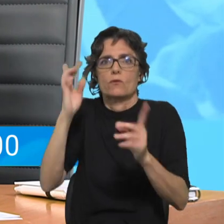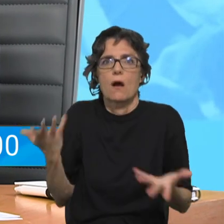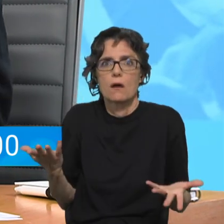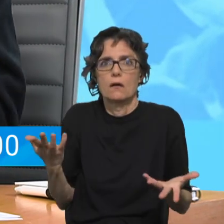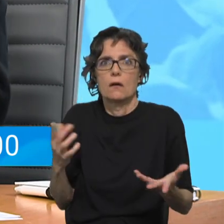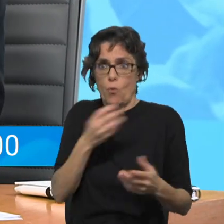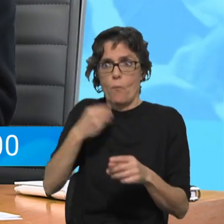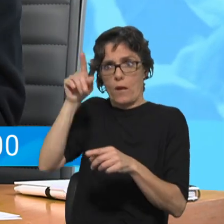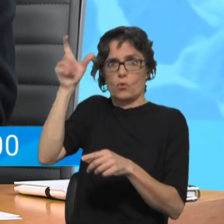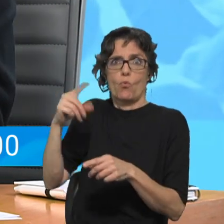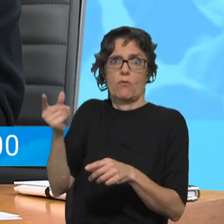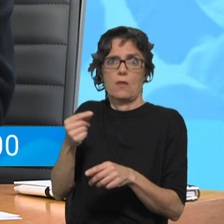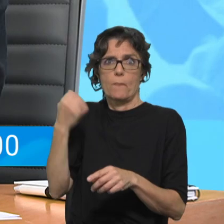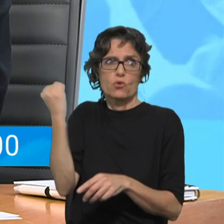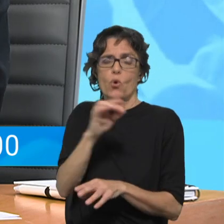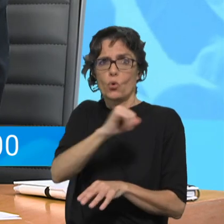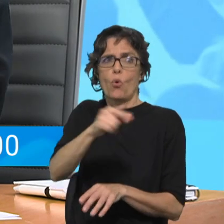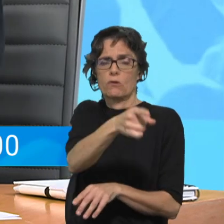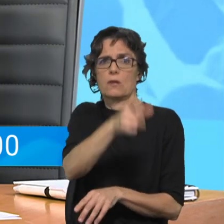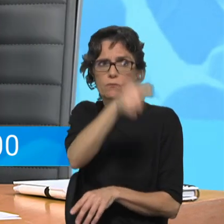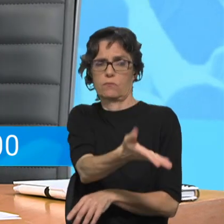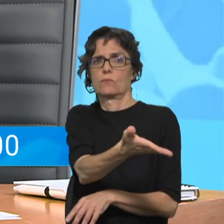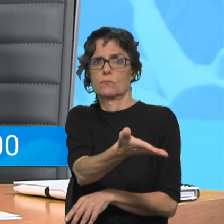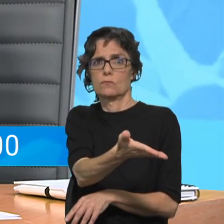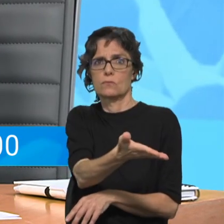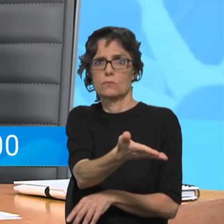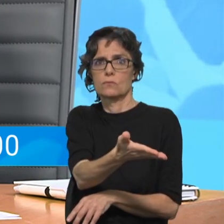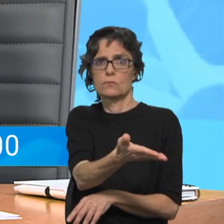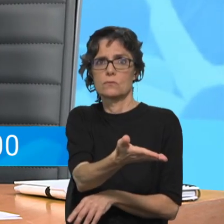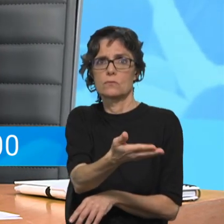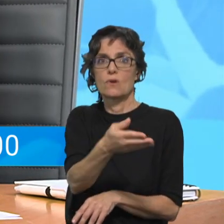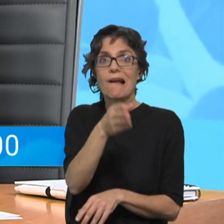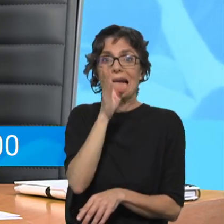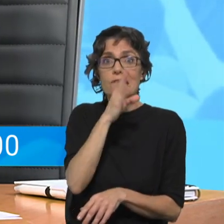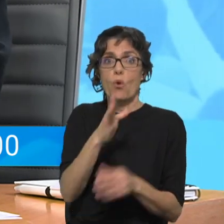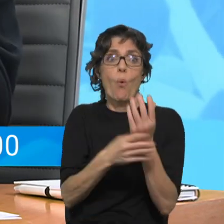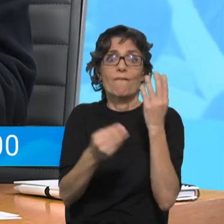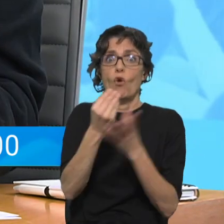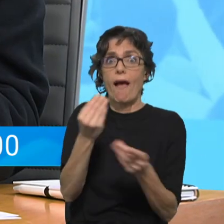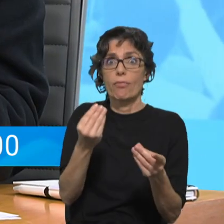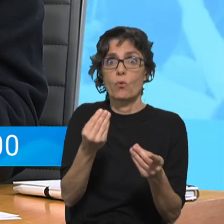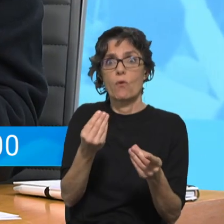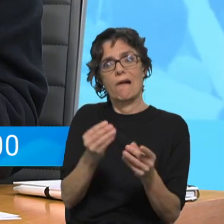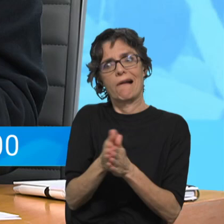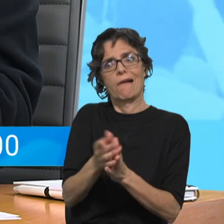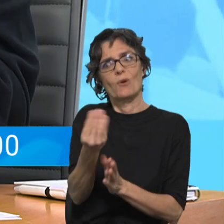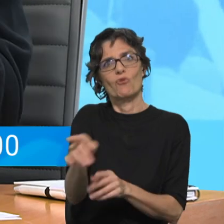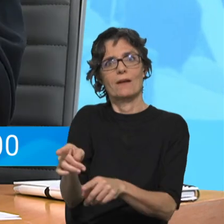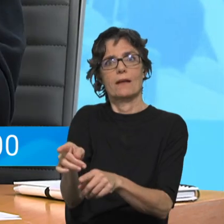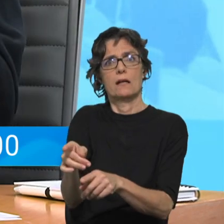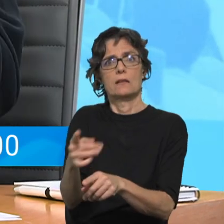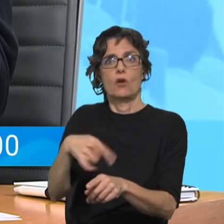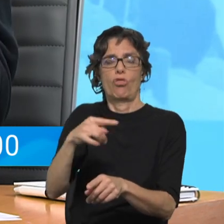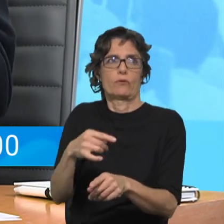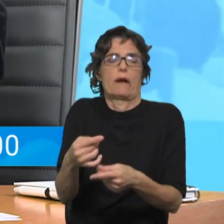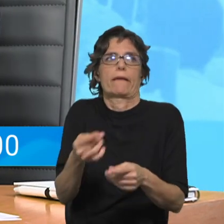contra o abuso sexual daquele médico. O mesmo, se existir um advogado que abusa de uma criança, nós não tomamos a